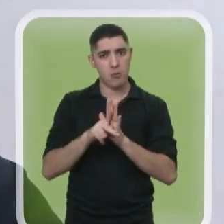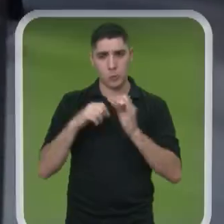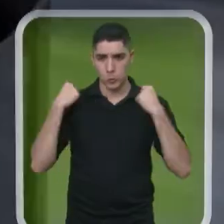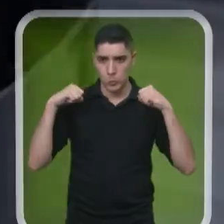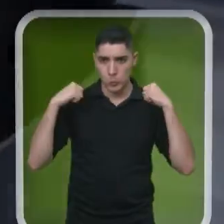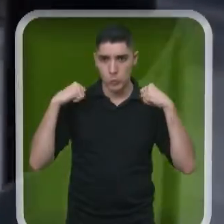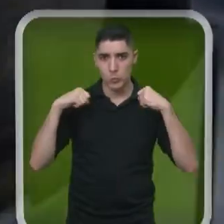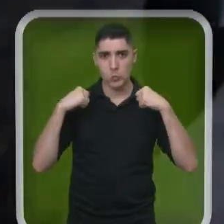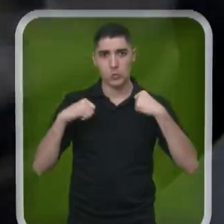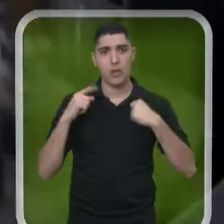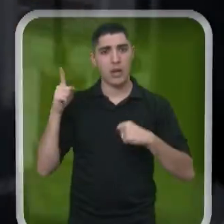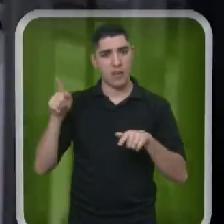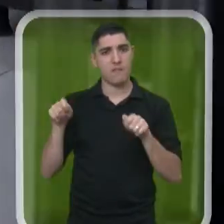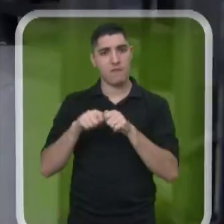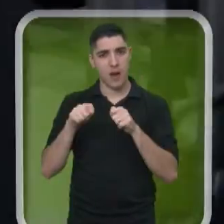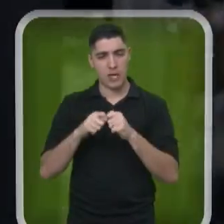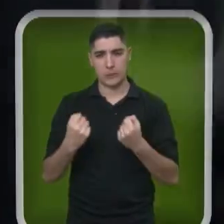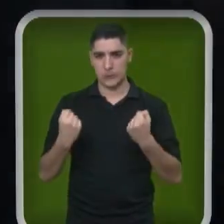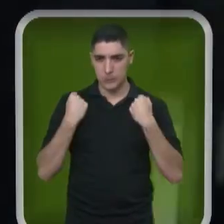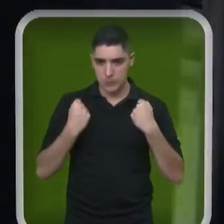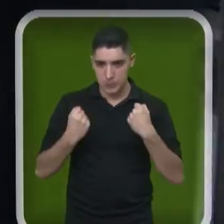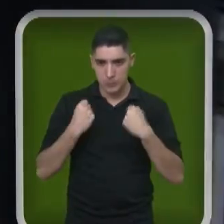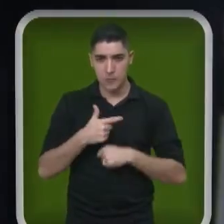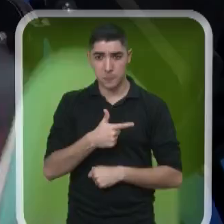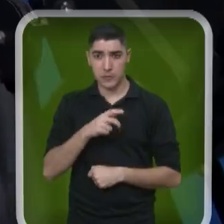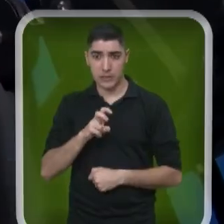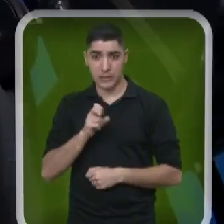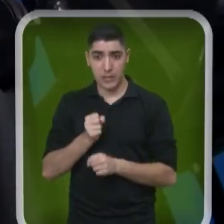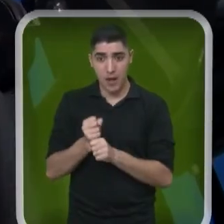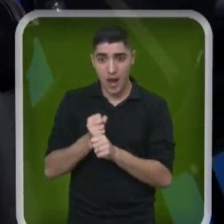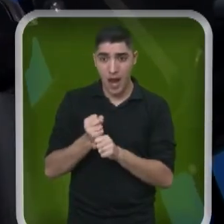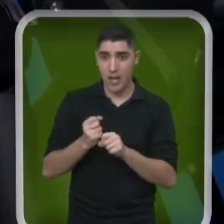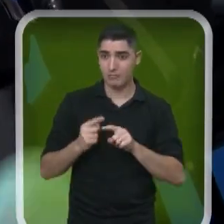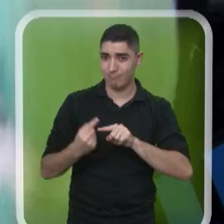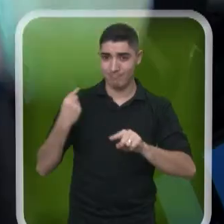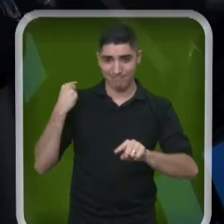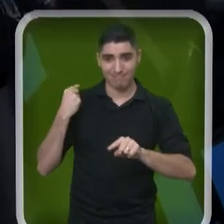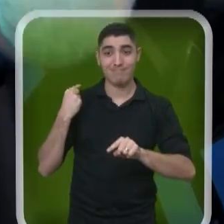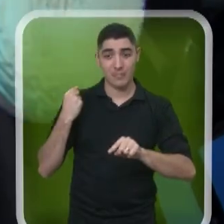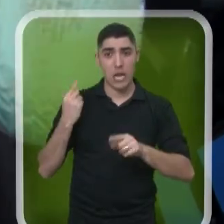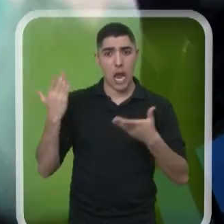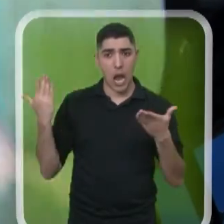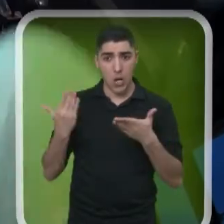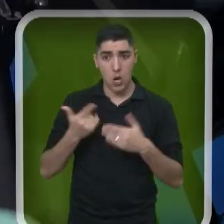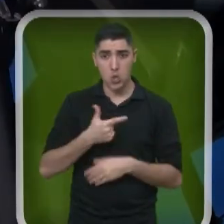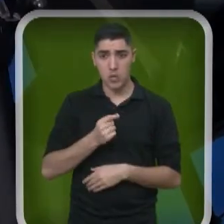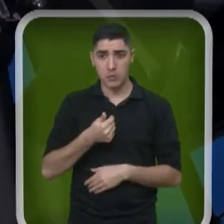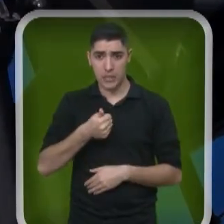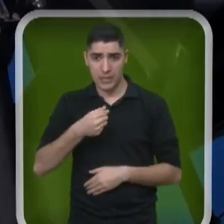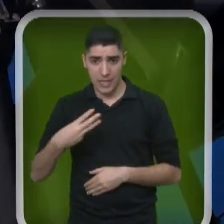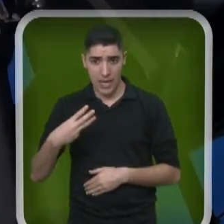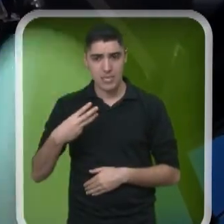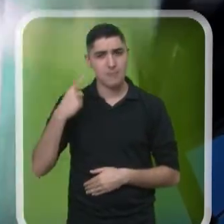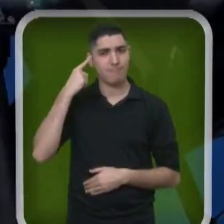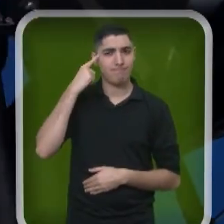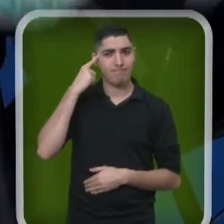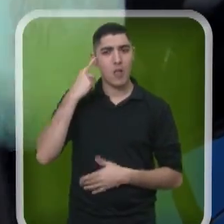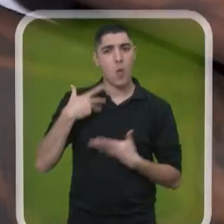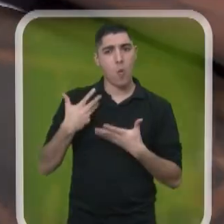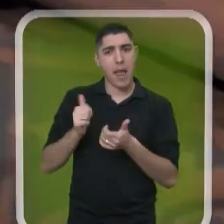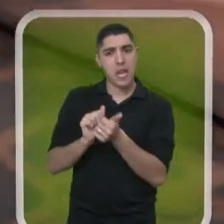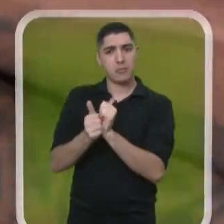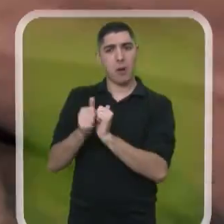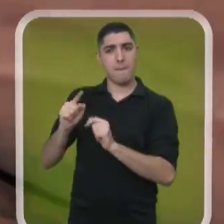físicos. Praticante de musculação há 25 anos, ele resolveu, em meados de 2013, dar um passo a mais no